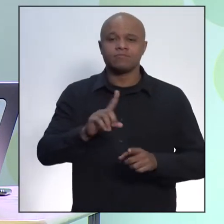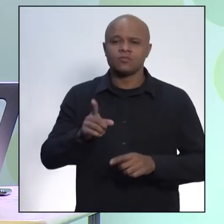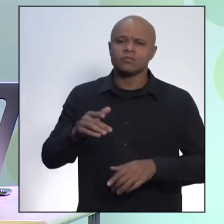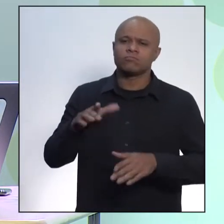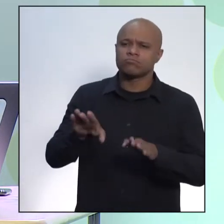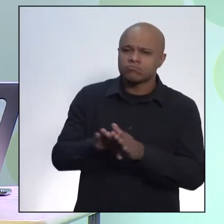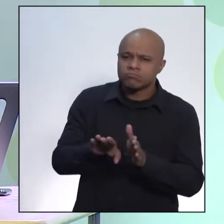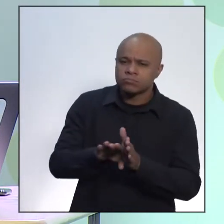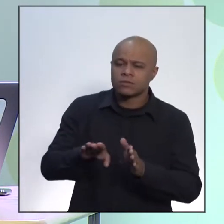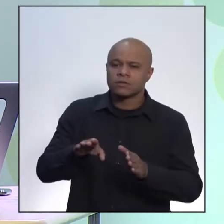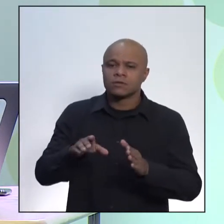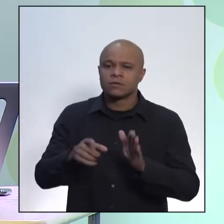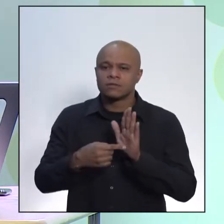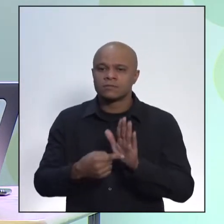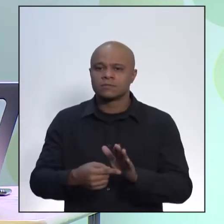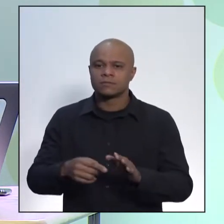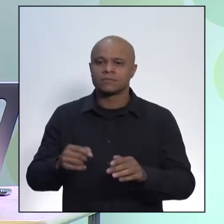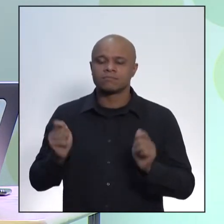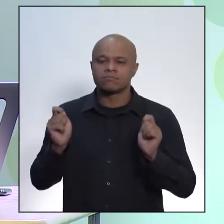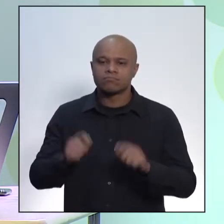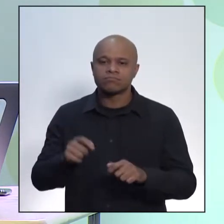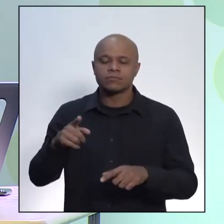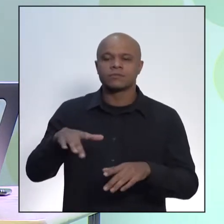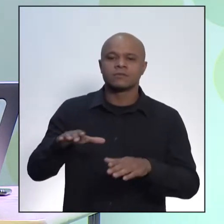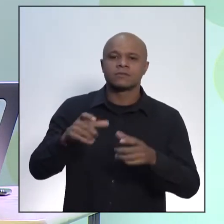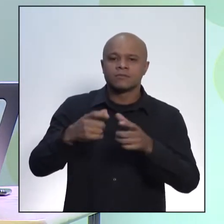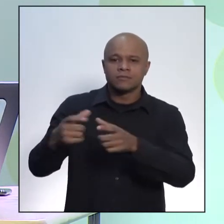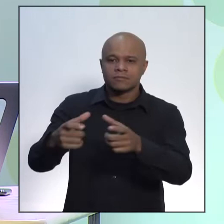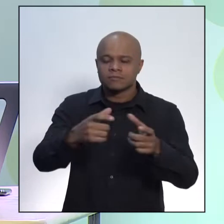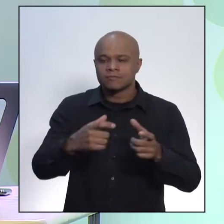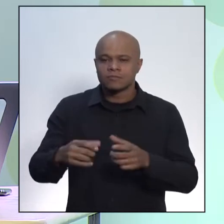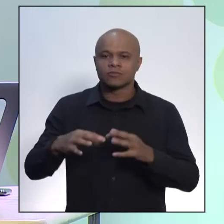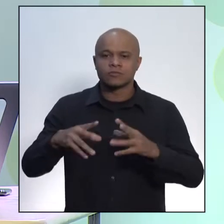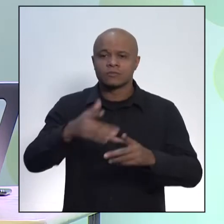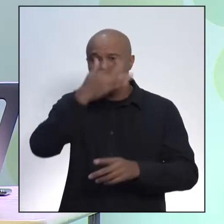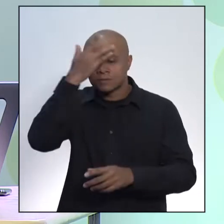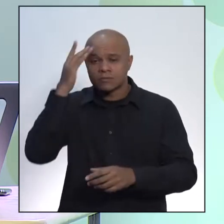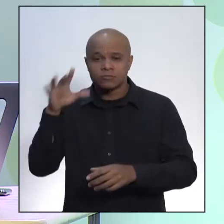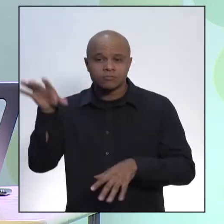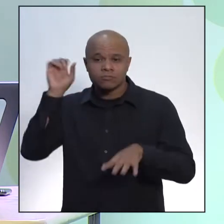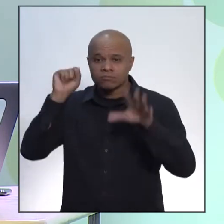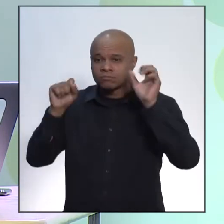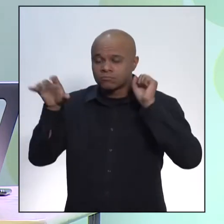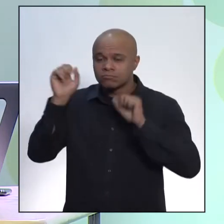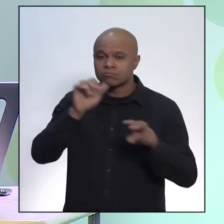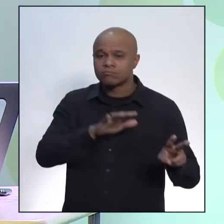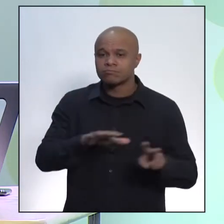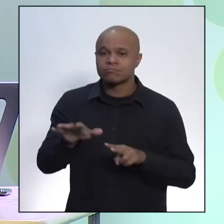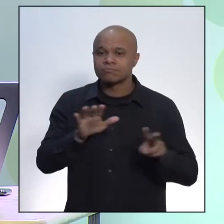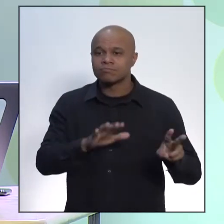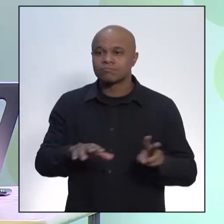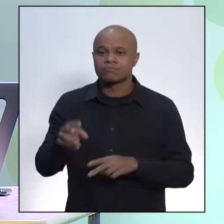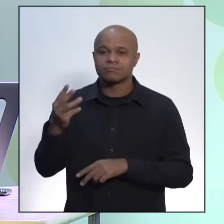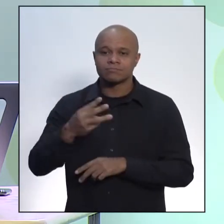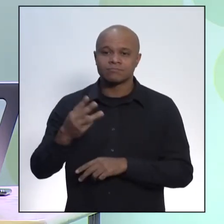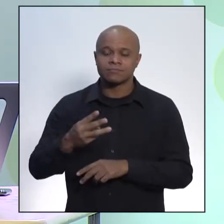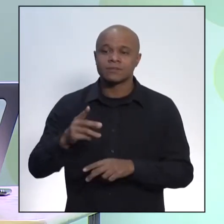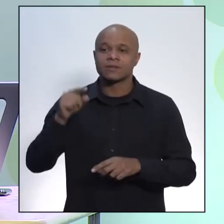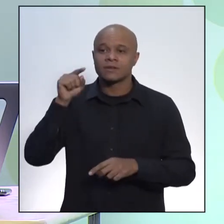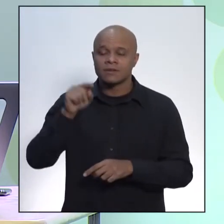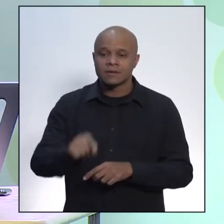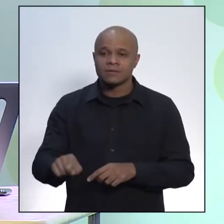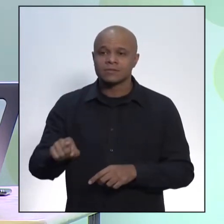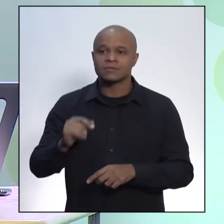os professores, como este espaço da VVC, semanalmente para todas as pessoas que nos ouvem, semanalmente às terças aqui, é um espaço